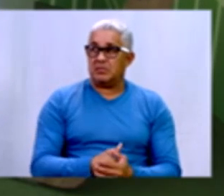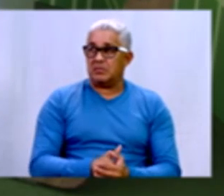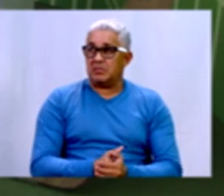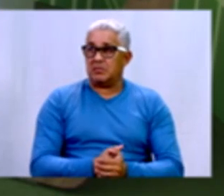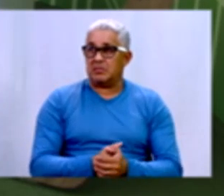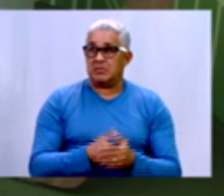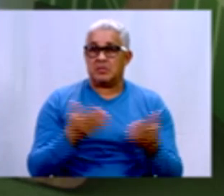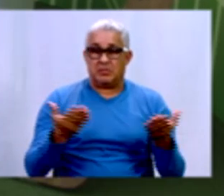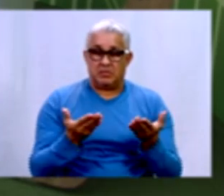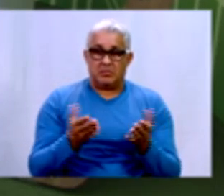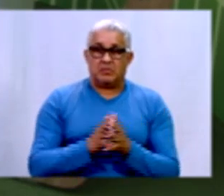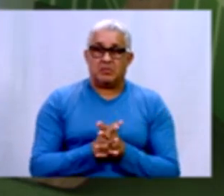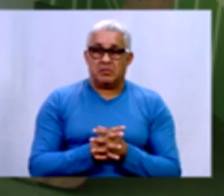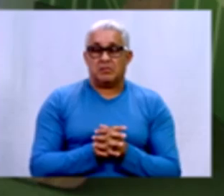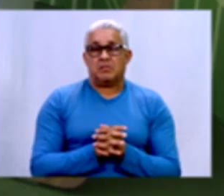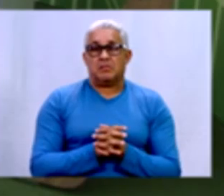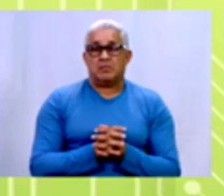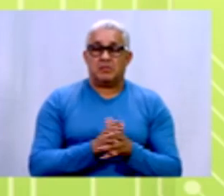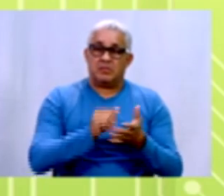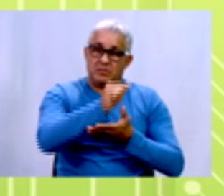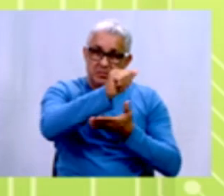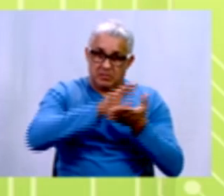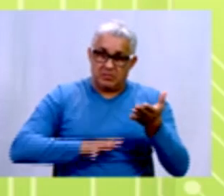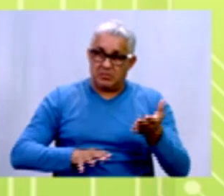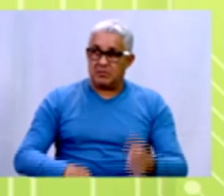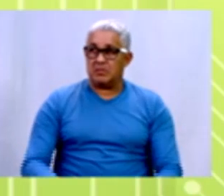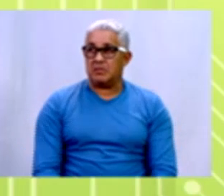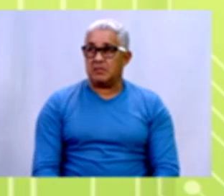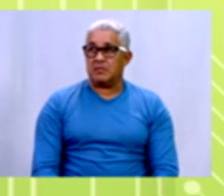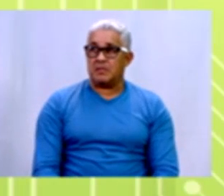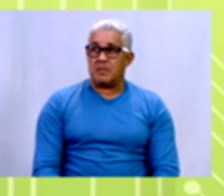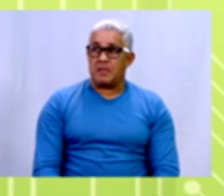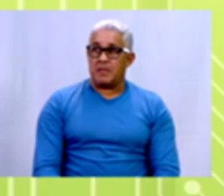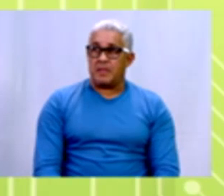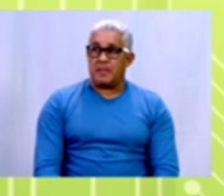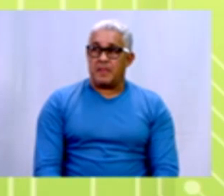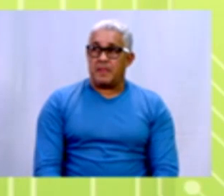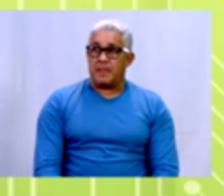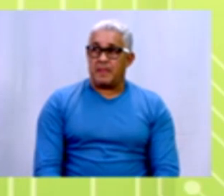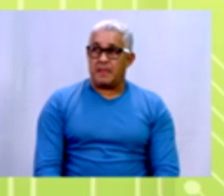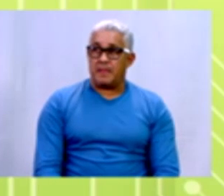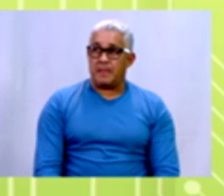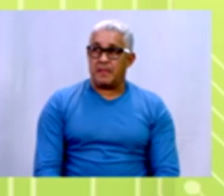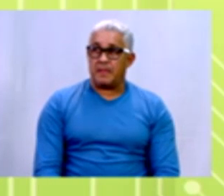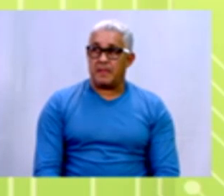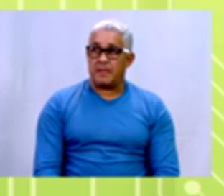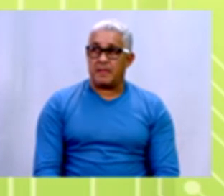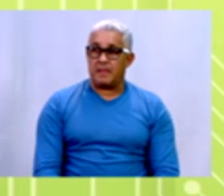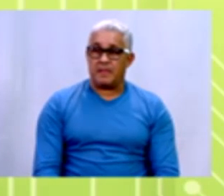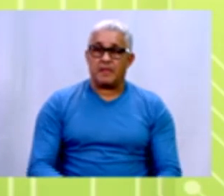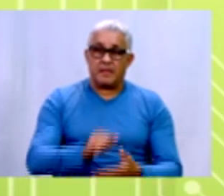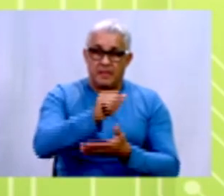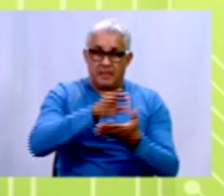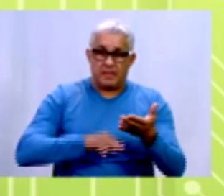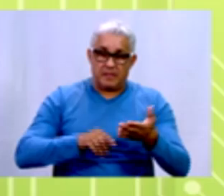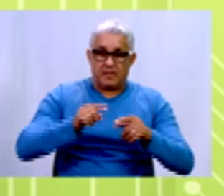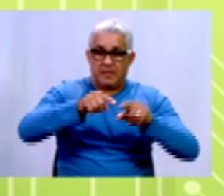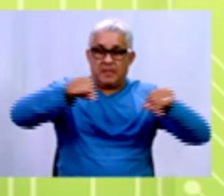Vamos passar agora para a nossa atividade, tá? Em que, nossa atividade de